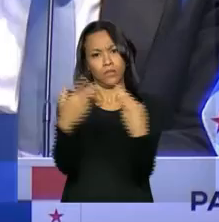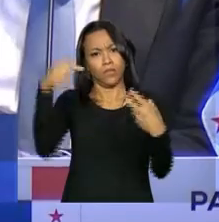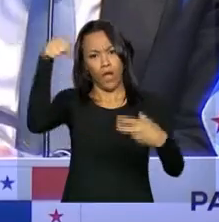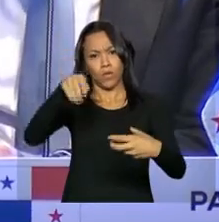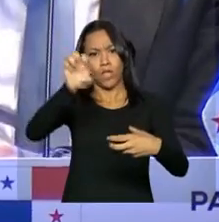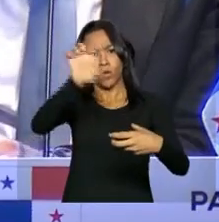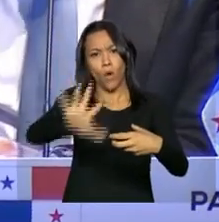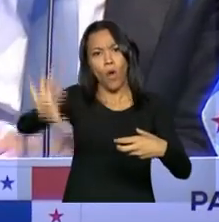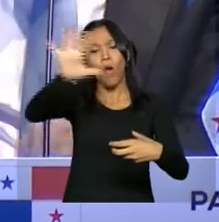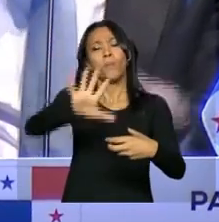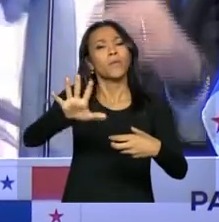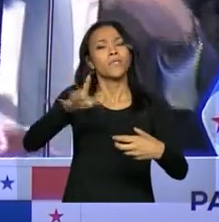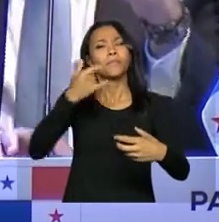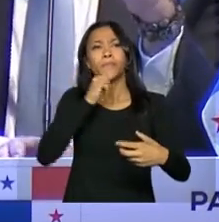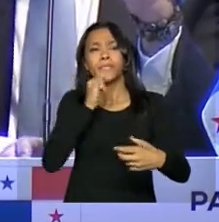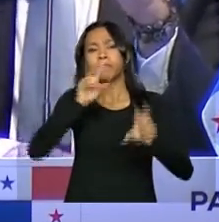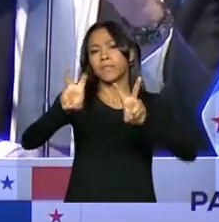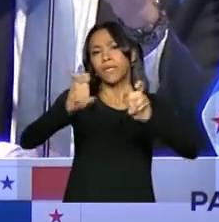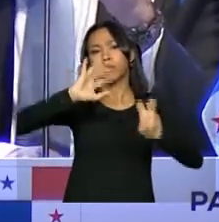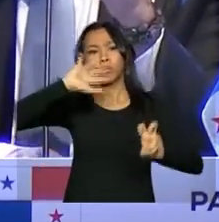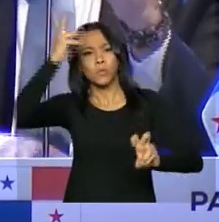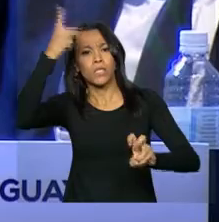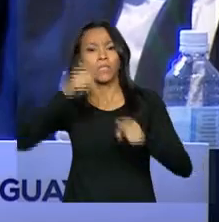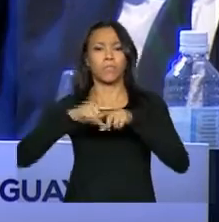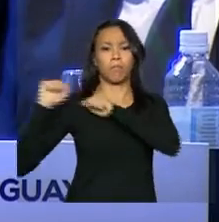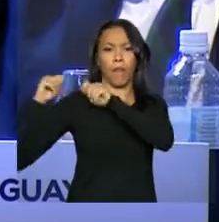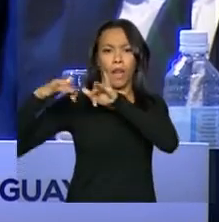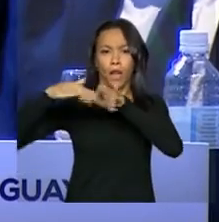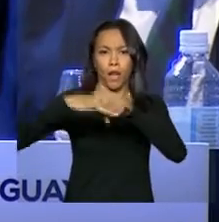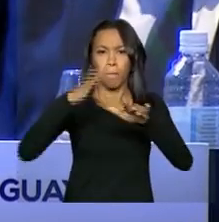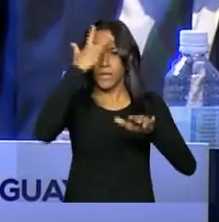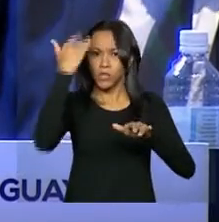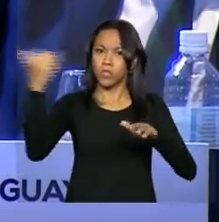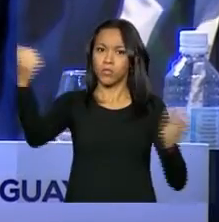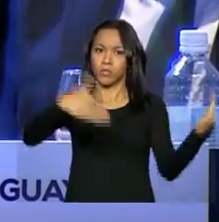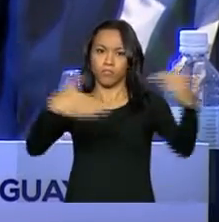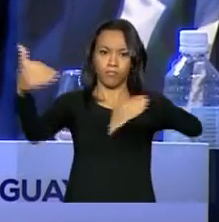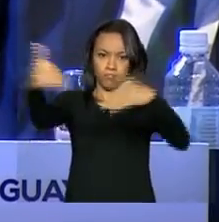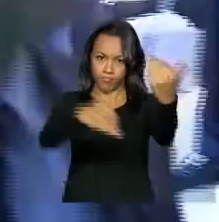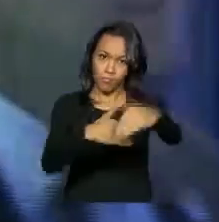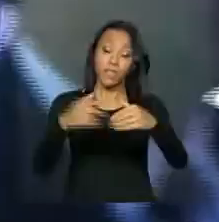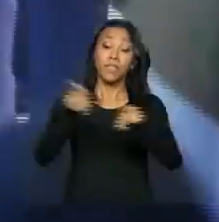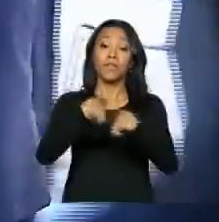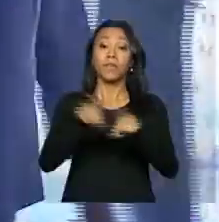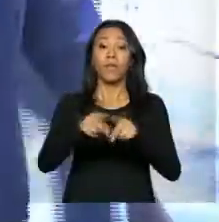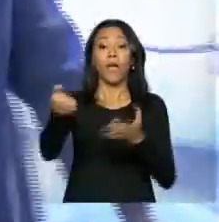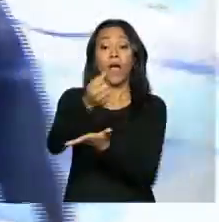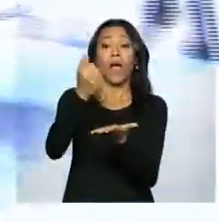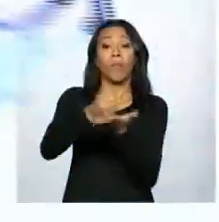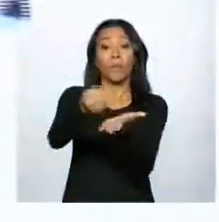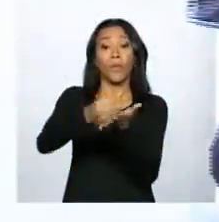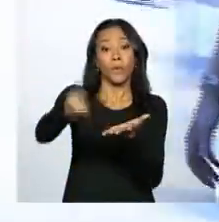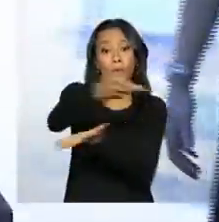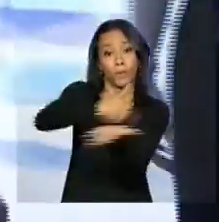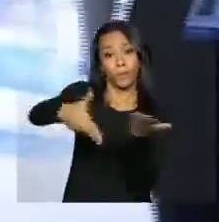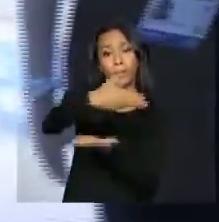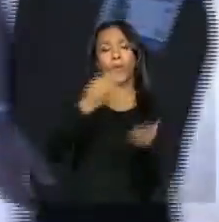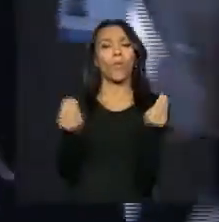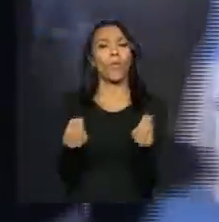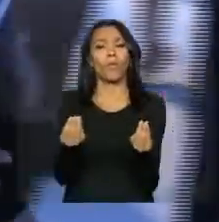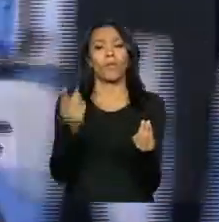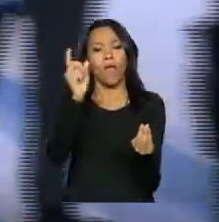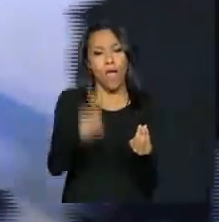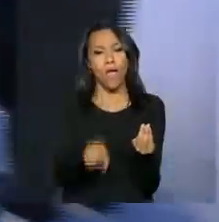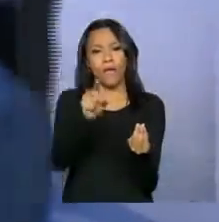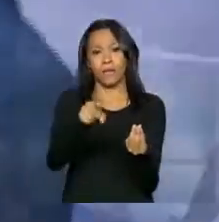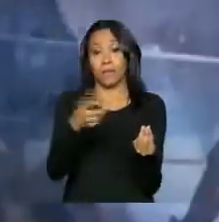discutidos temas como mudanças climáticas migração ea cooperação entre as duas regiões a comunidade tem servido como canal em